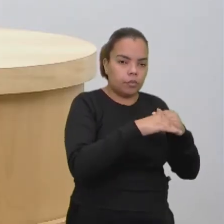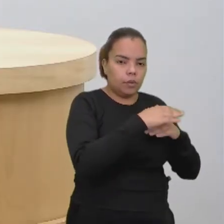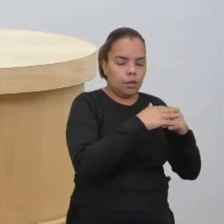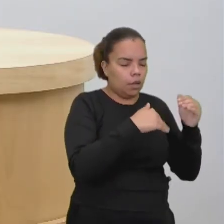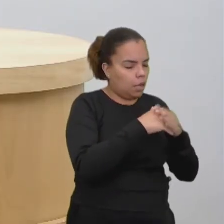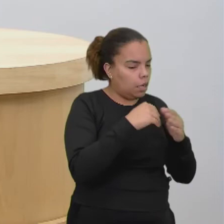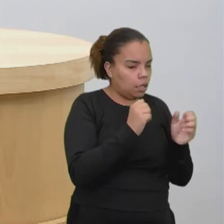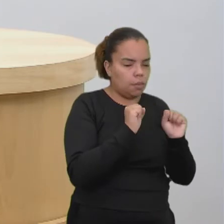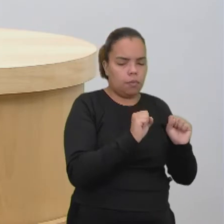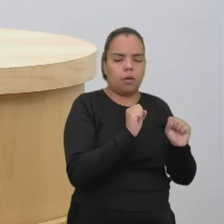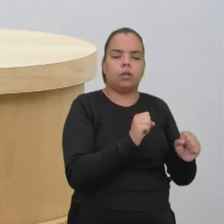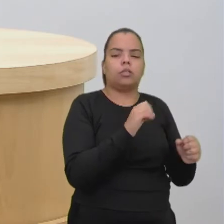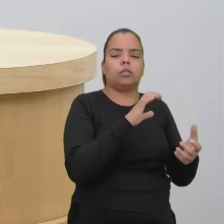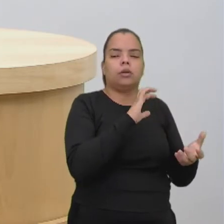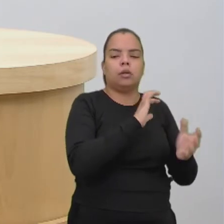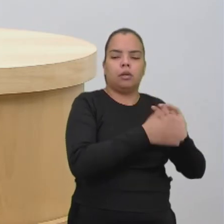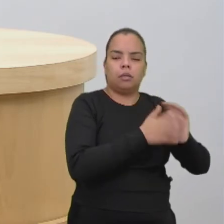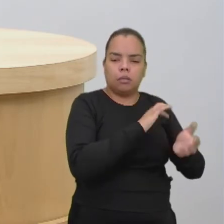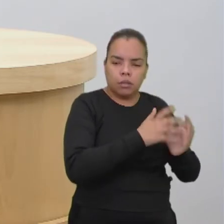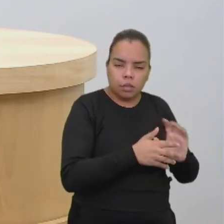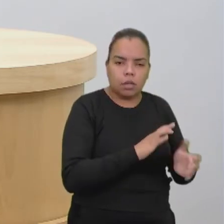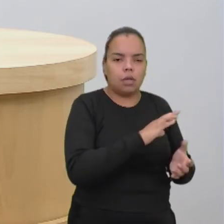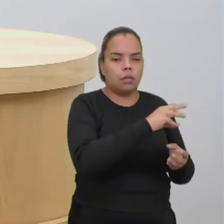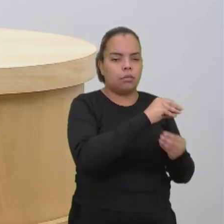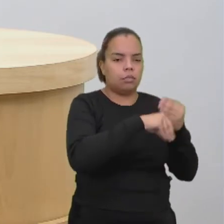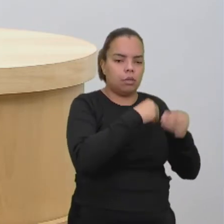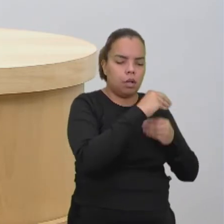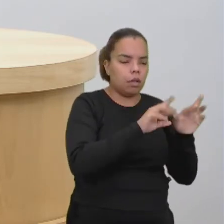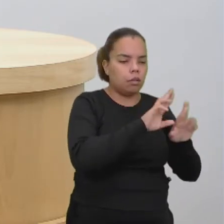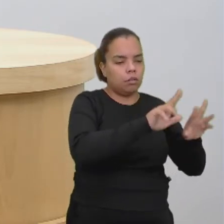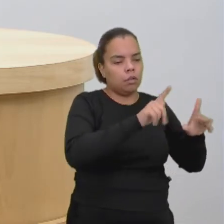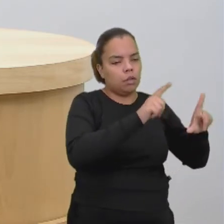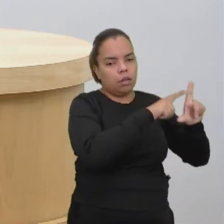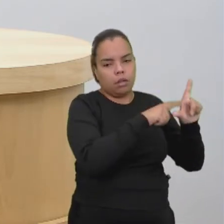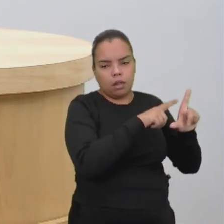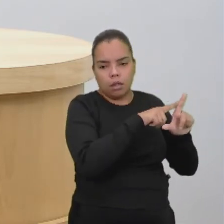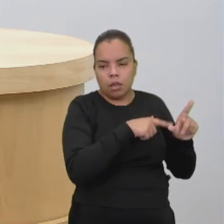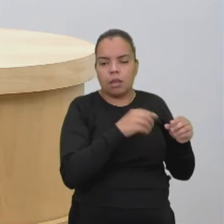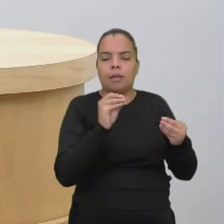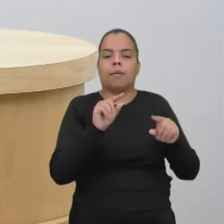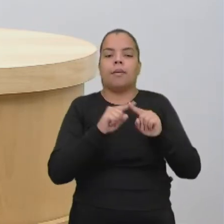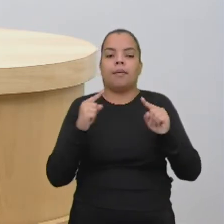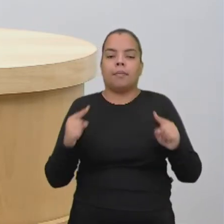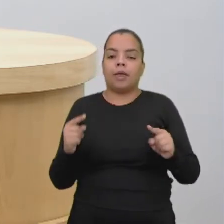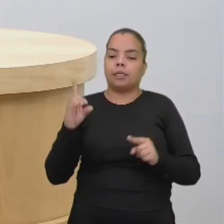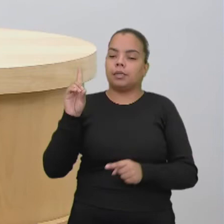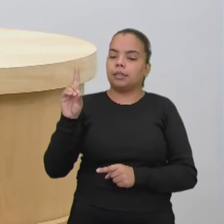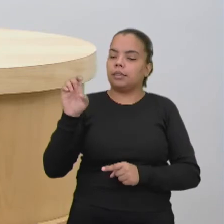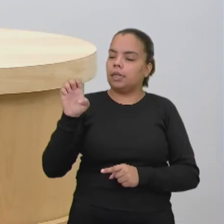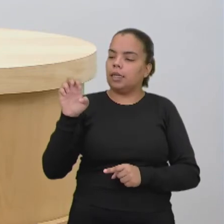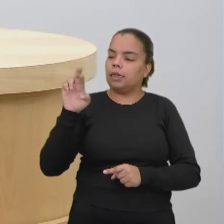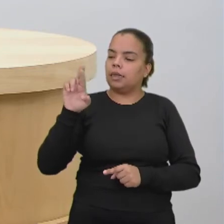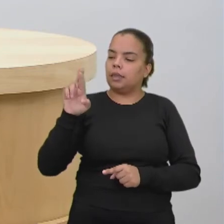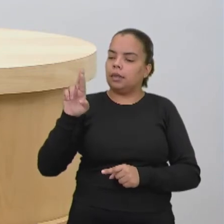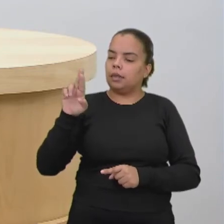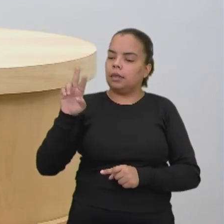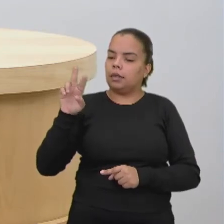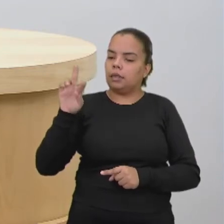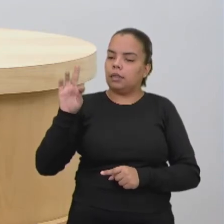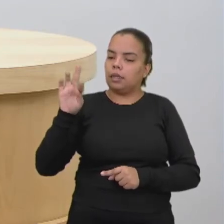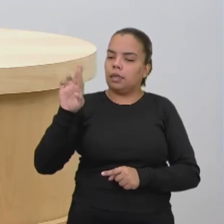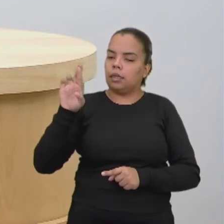ígneas, rochas metamórficas ou até mesmo de rochas sedimentares. As não detríticas, né, como vocês